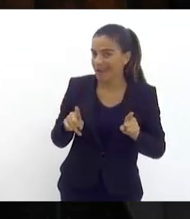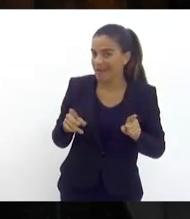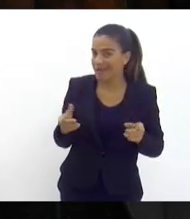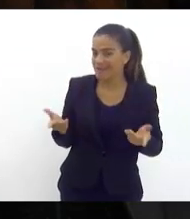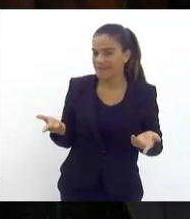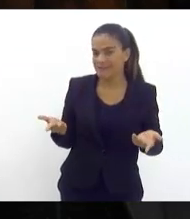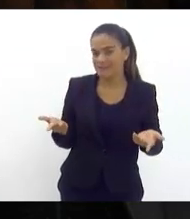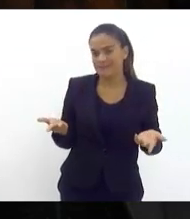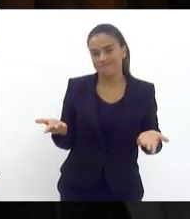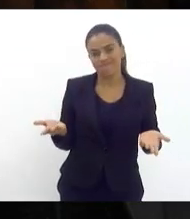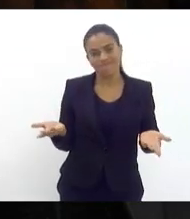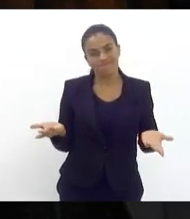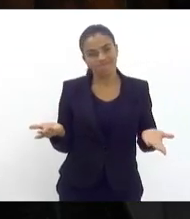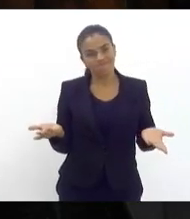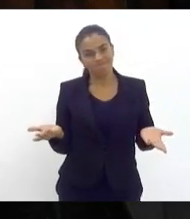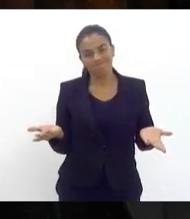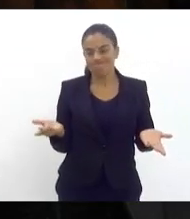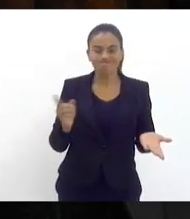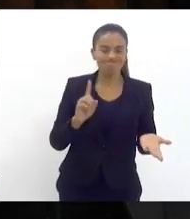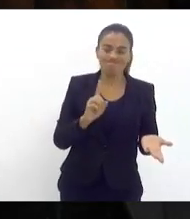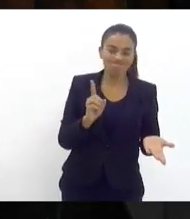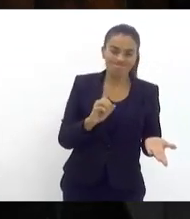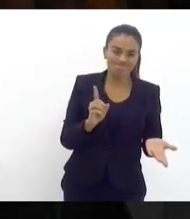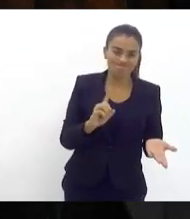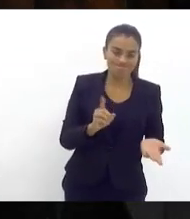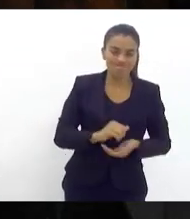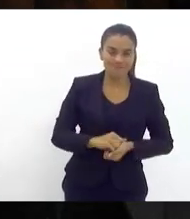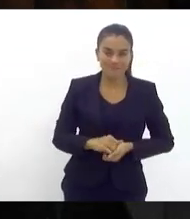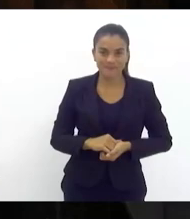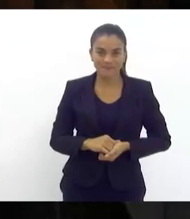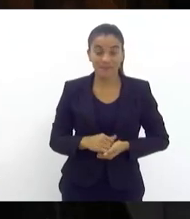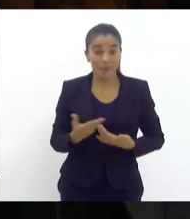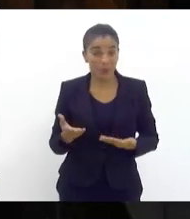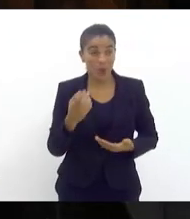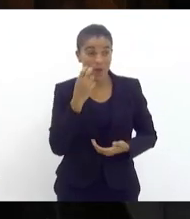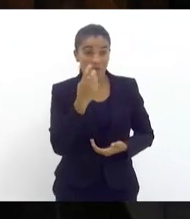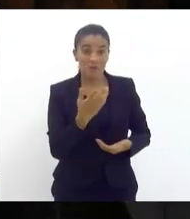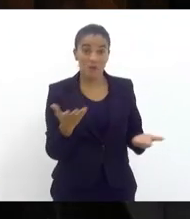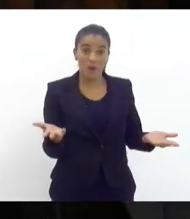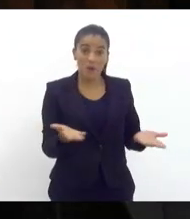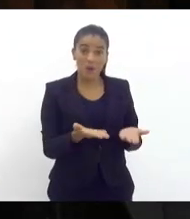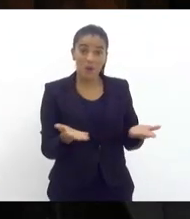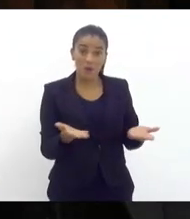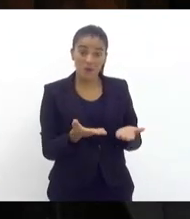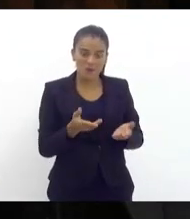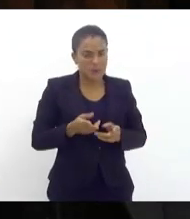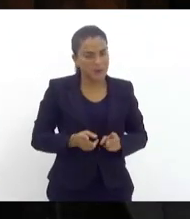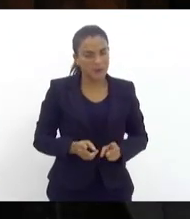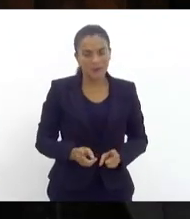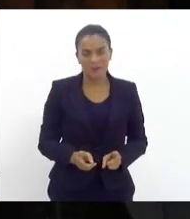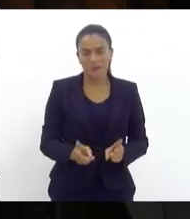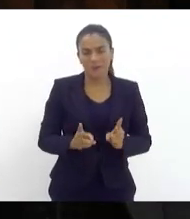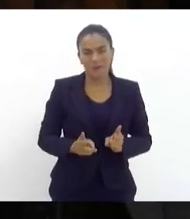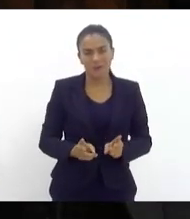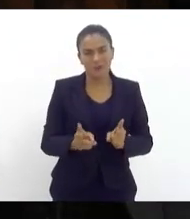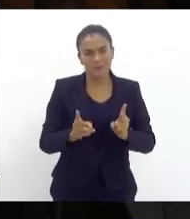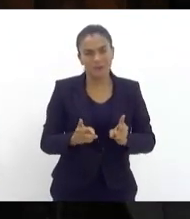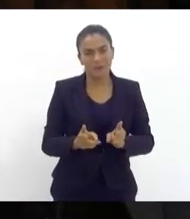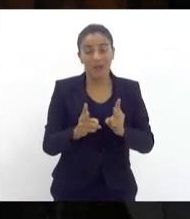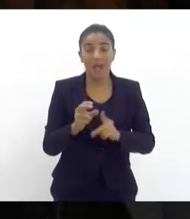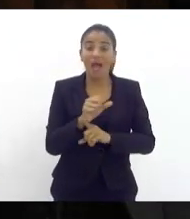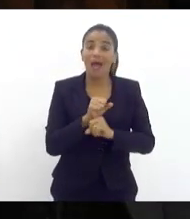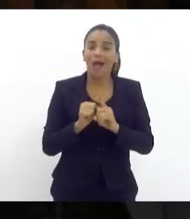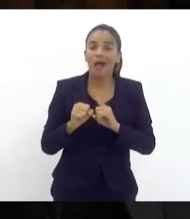evidentemente que não então que nós vemos hoje e continua essa